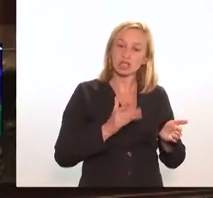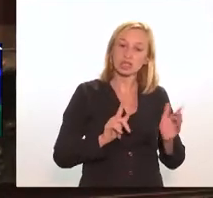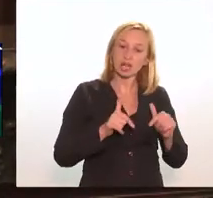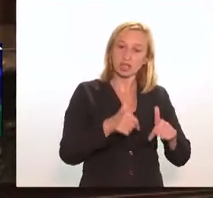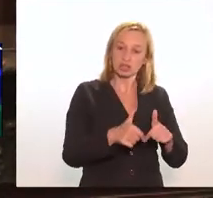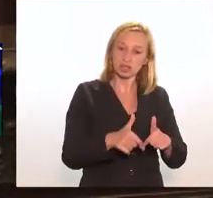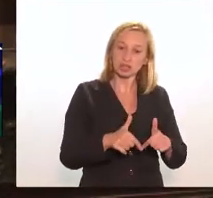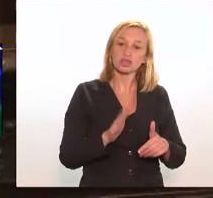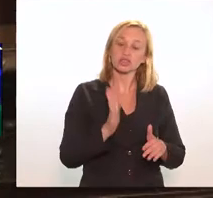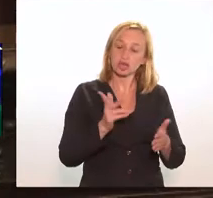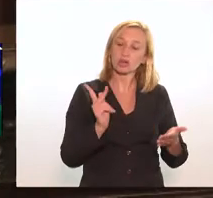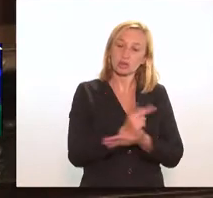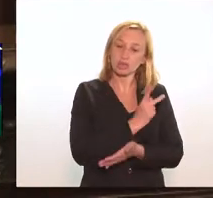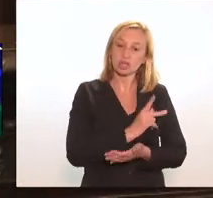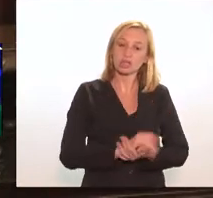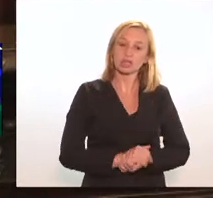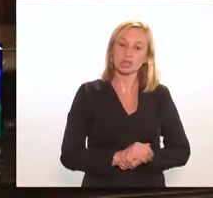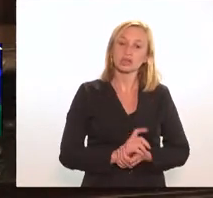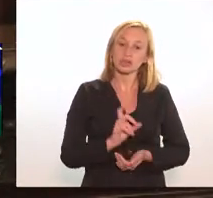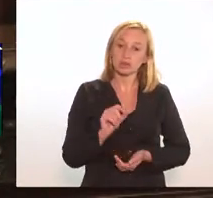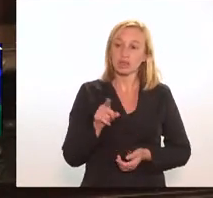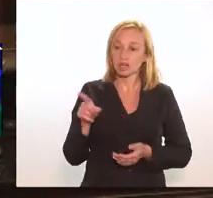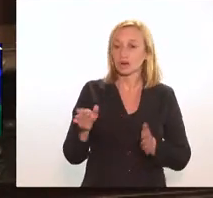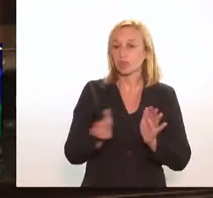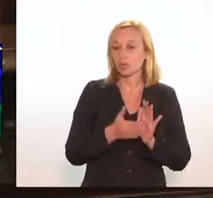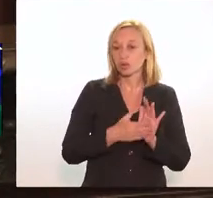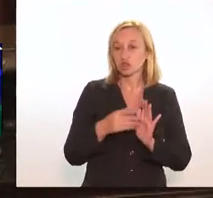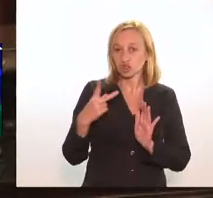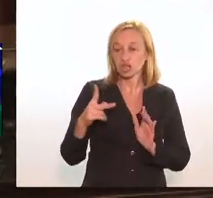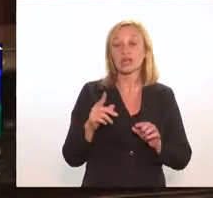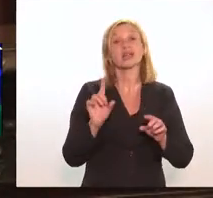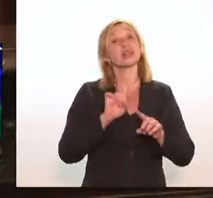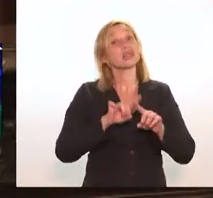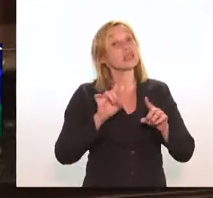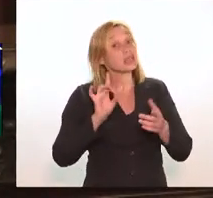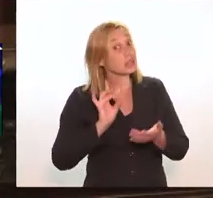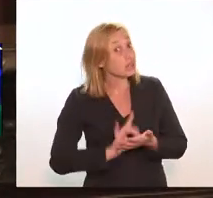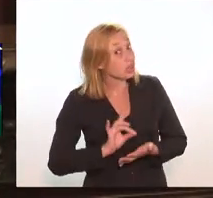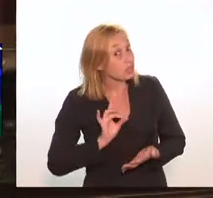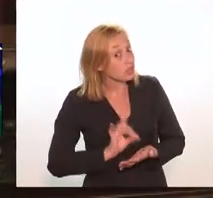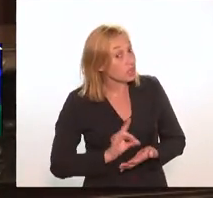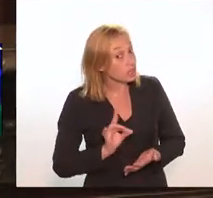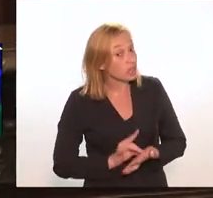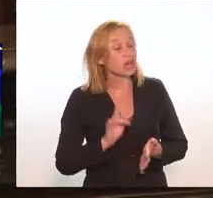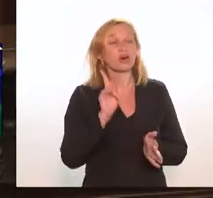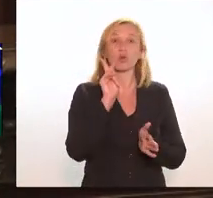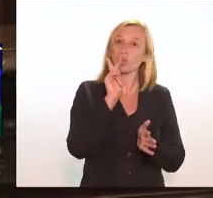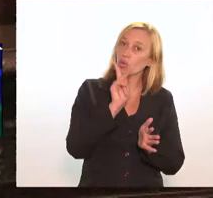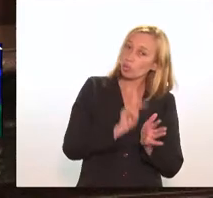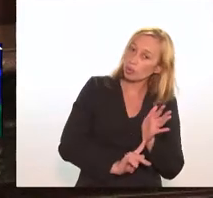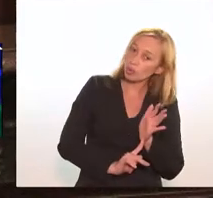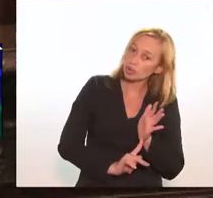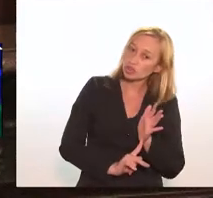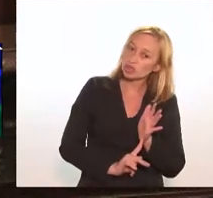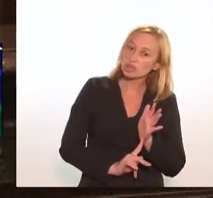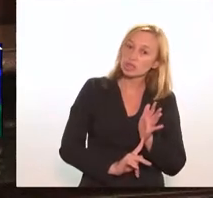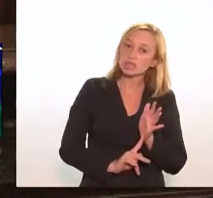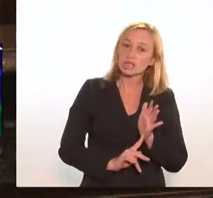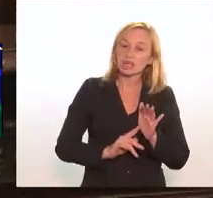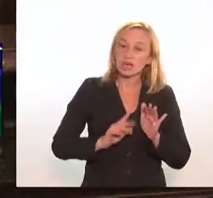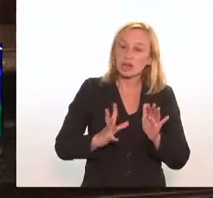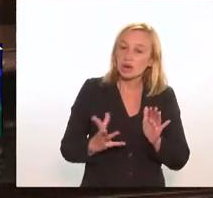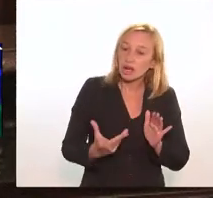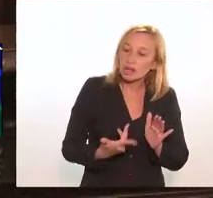funcionamento, já ocorre o que eles estão propondo. Na verdade, o projeto a essência do